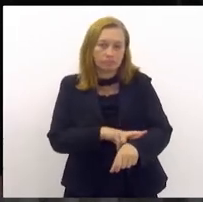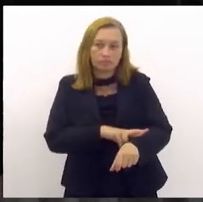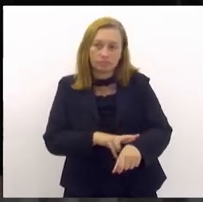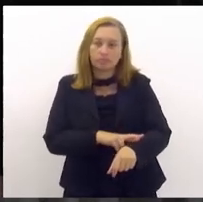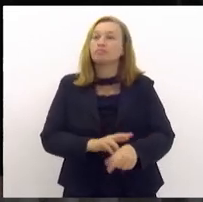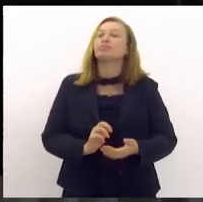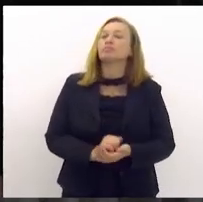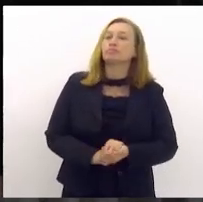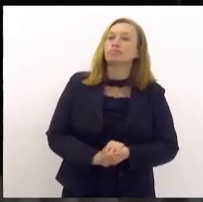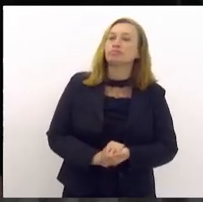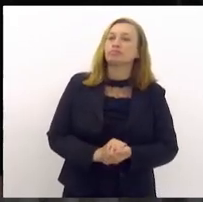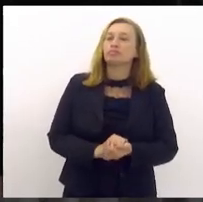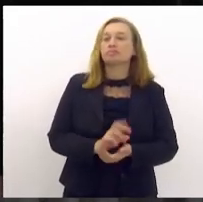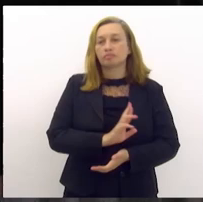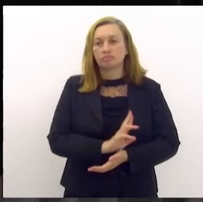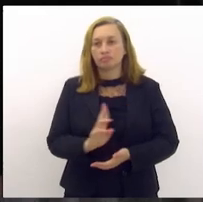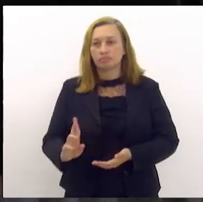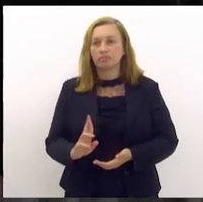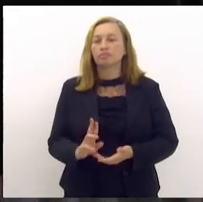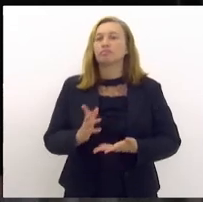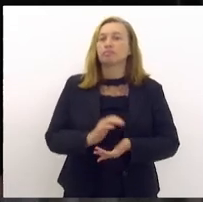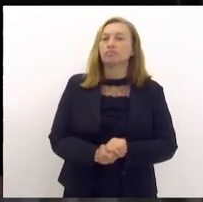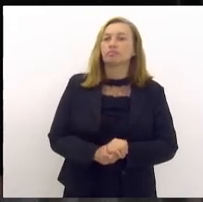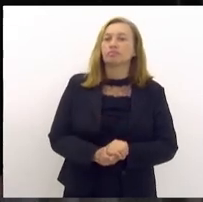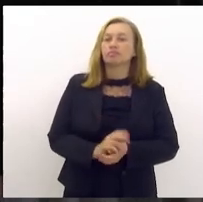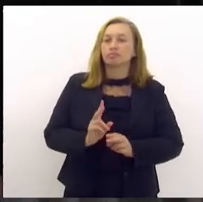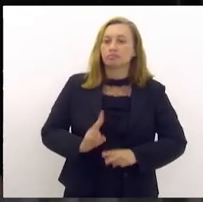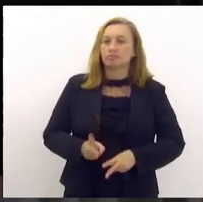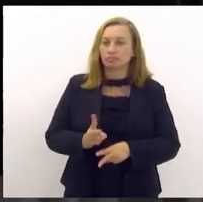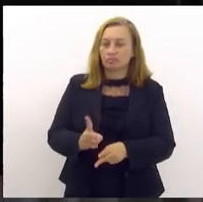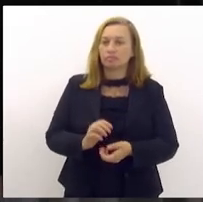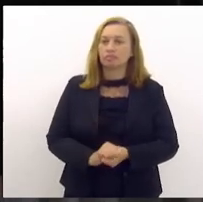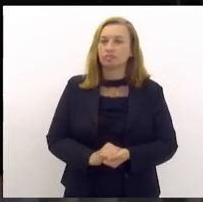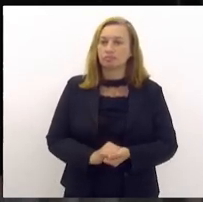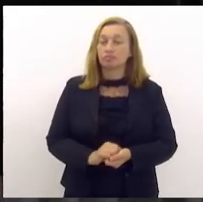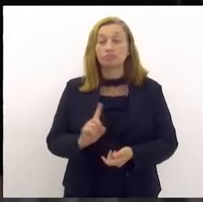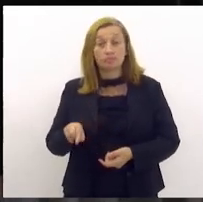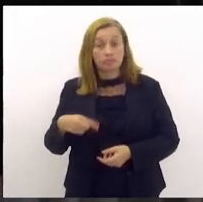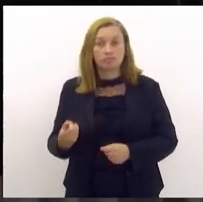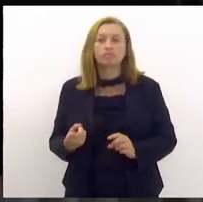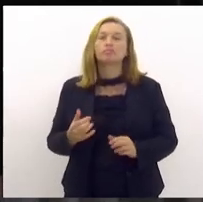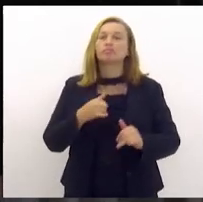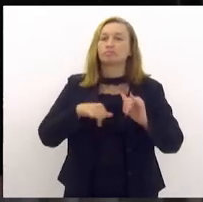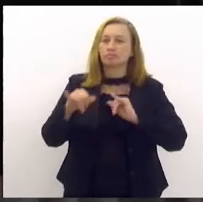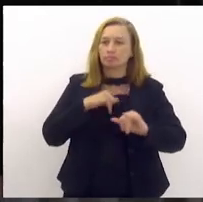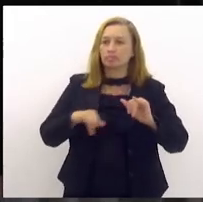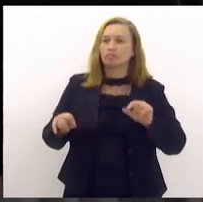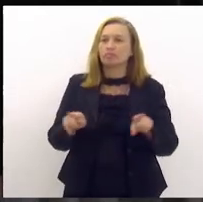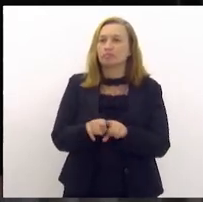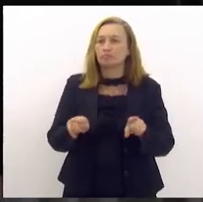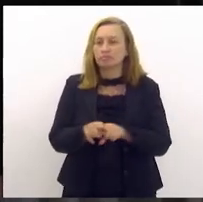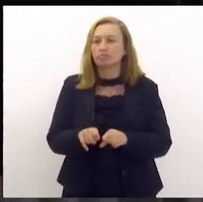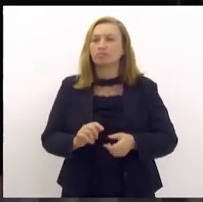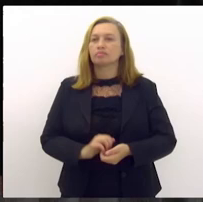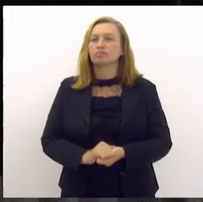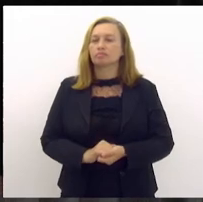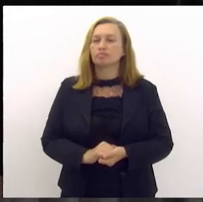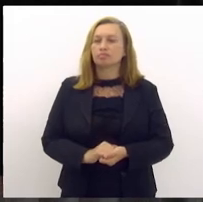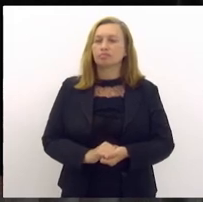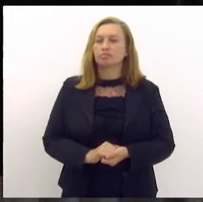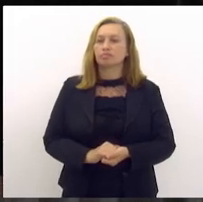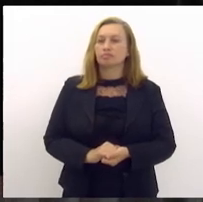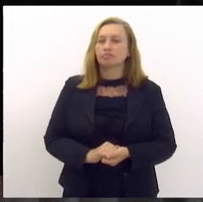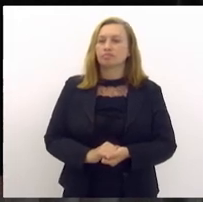nós estamos dando prosseguimento e dando combate. Um outro informe que eu gostaria também de passar é que